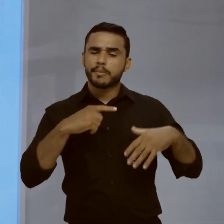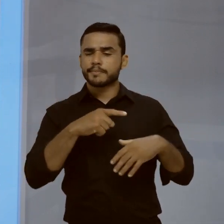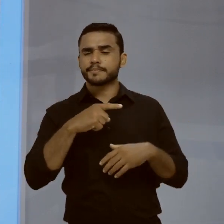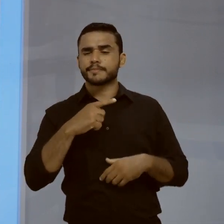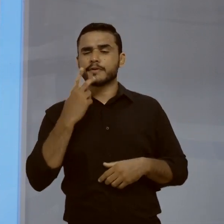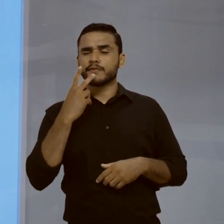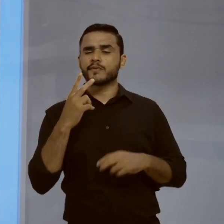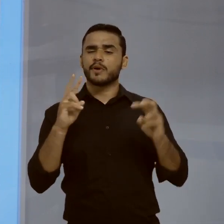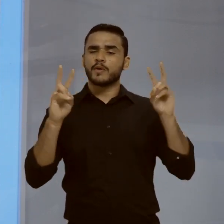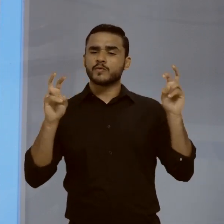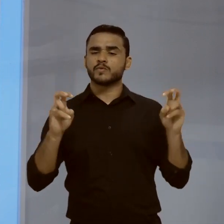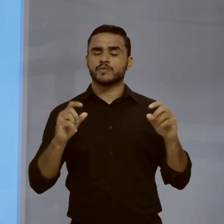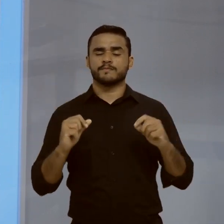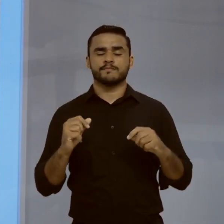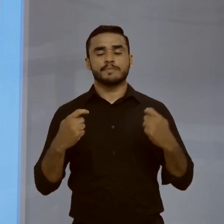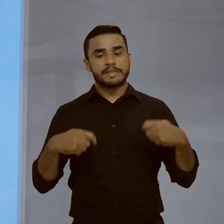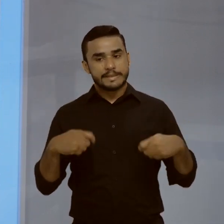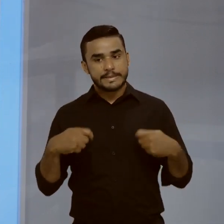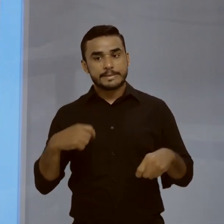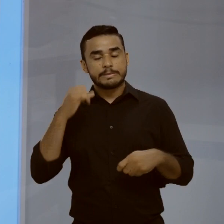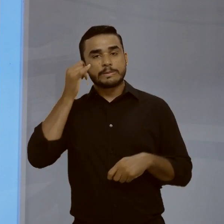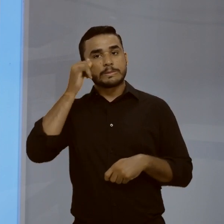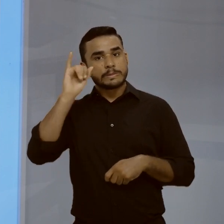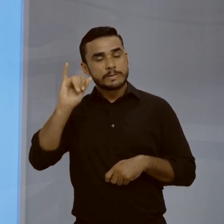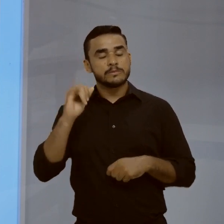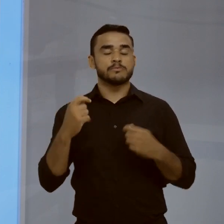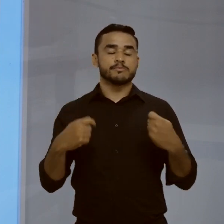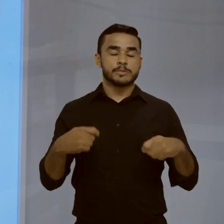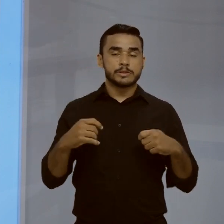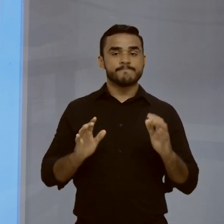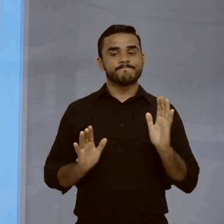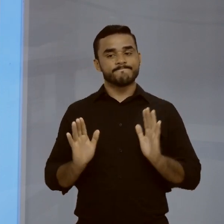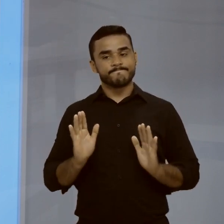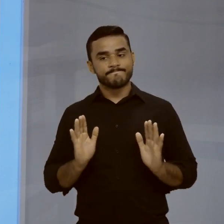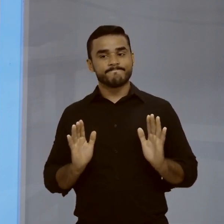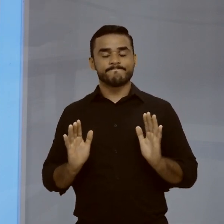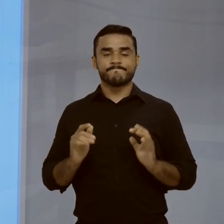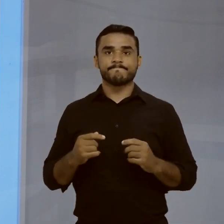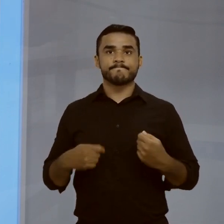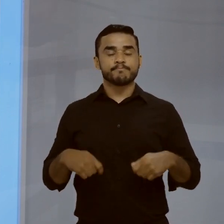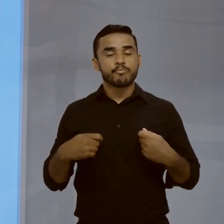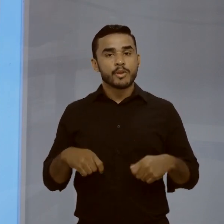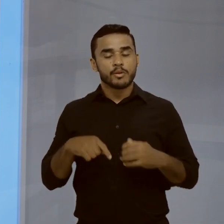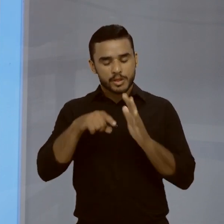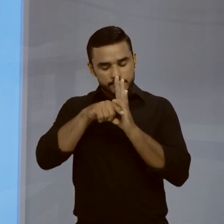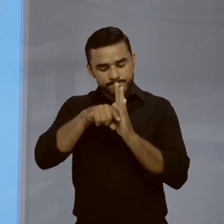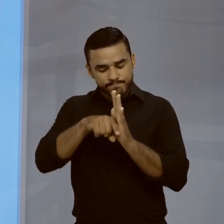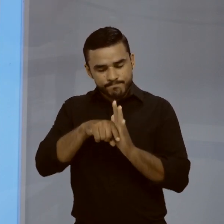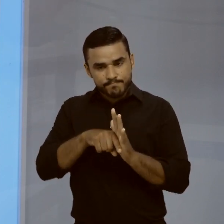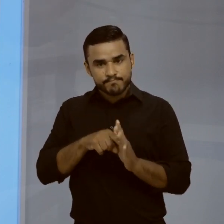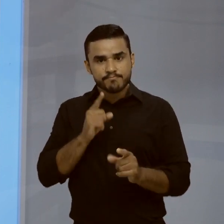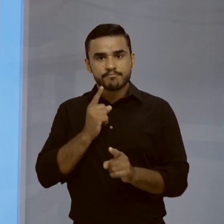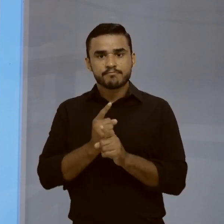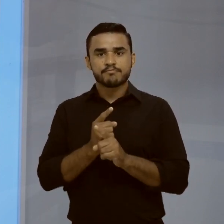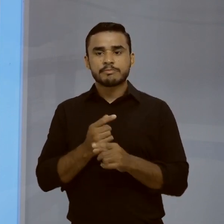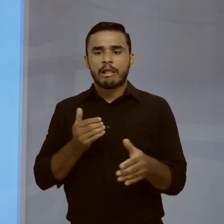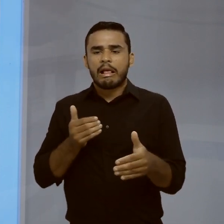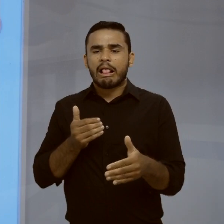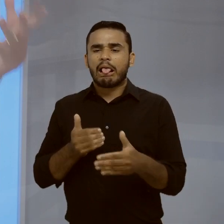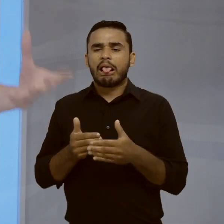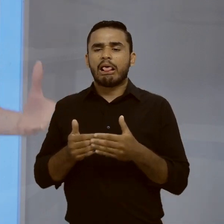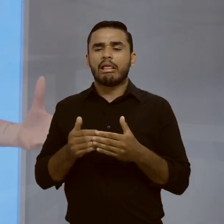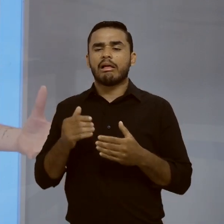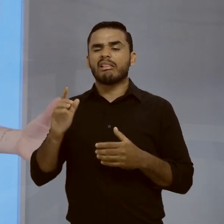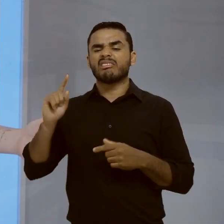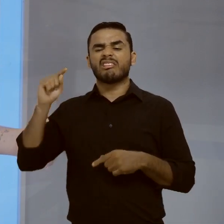doutor, sobre a prevenção, sobre os cuidados, sobre não deixar para ir atrás aí de um médico, um exame, só